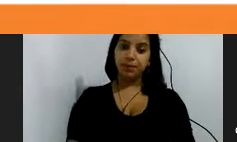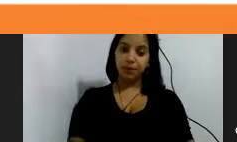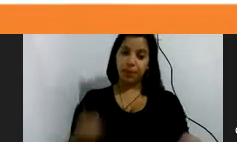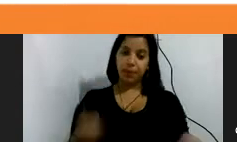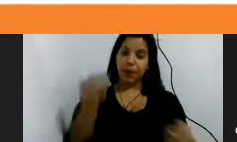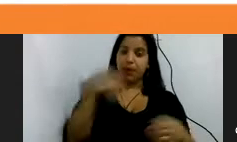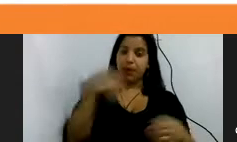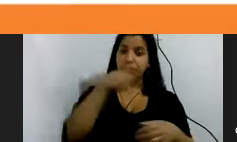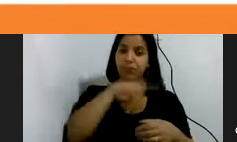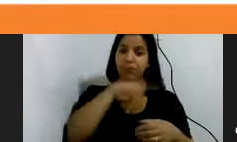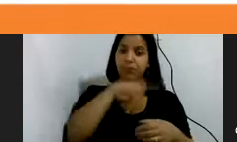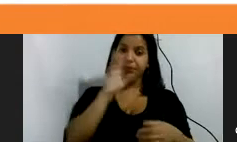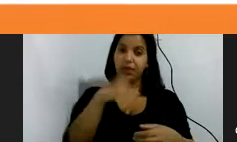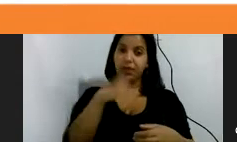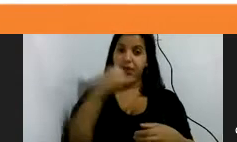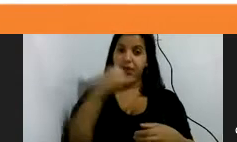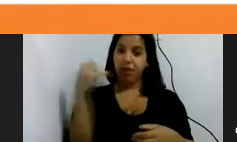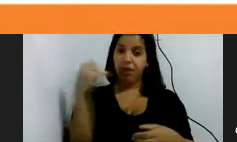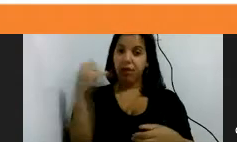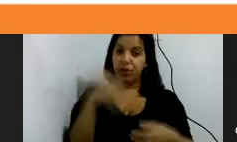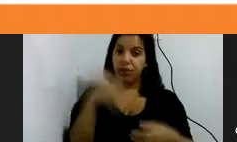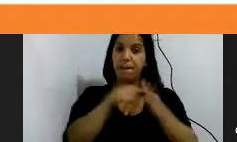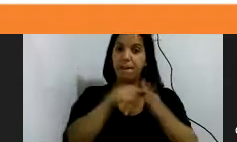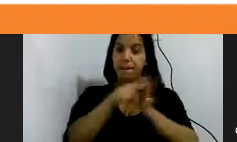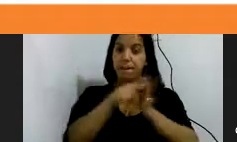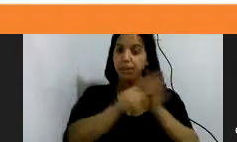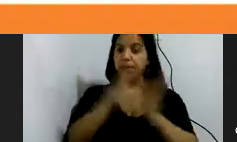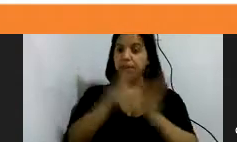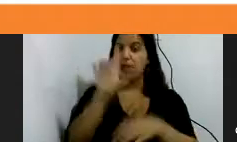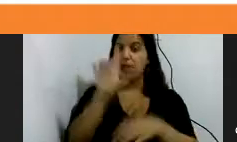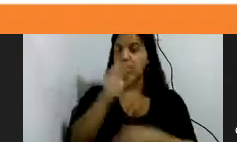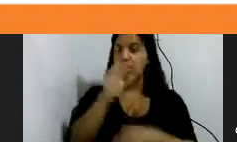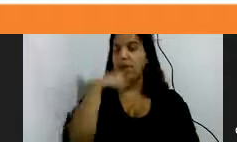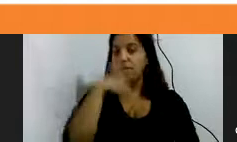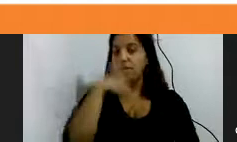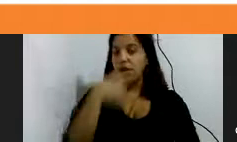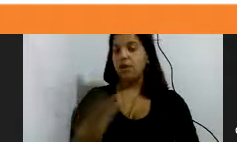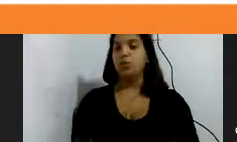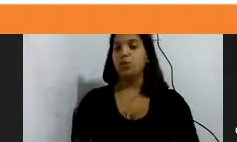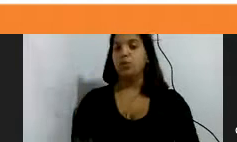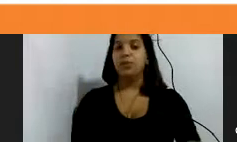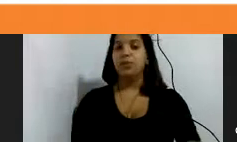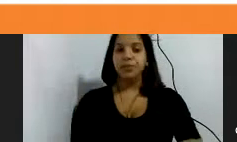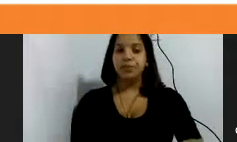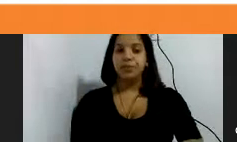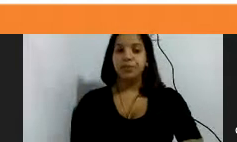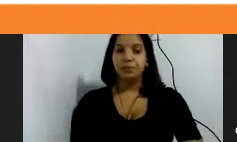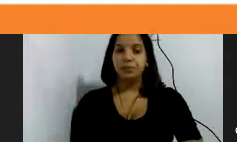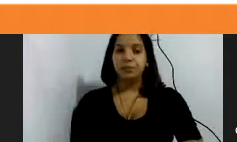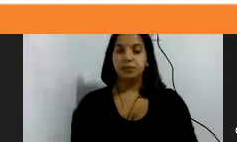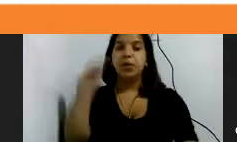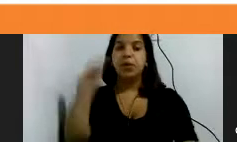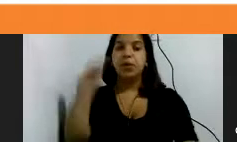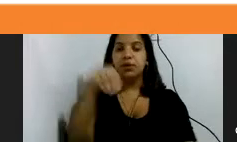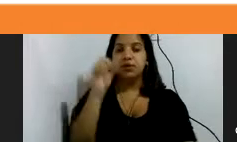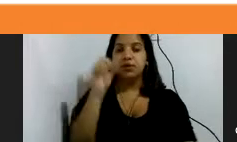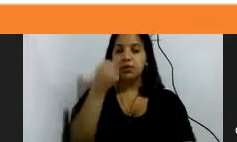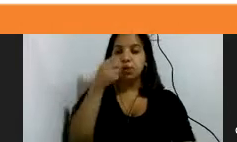tem um resultado negativo, a gente precisa pesquisar o D fraco. Então, a gente vai adicionar um